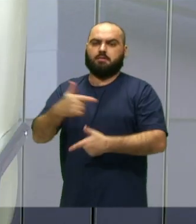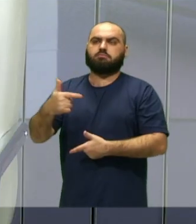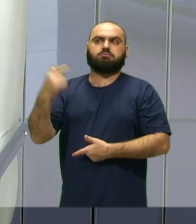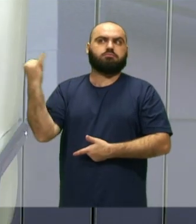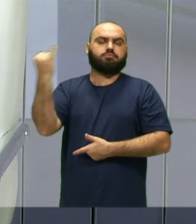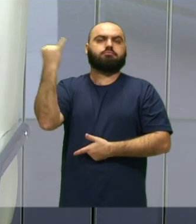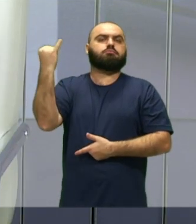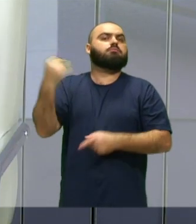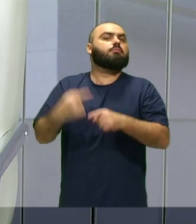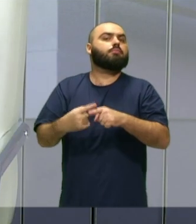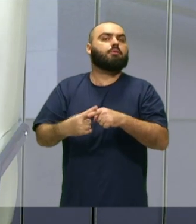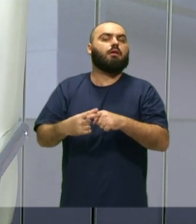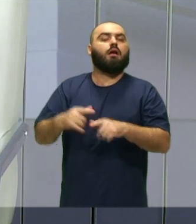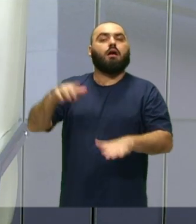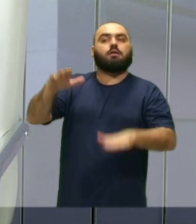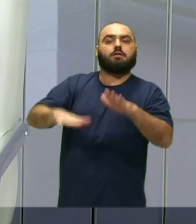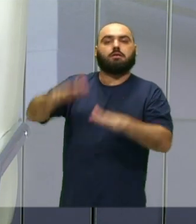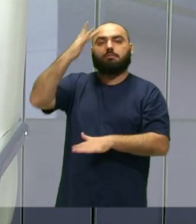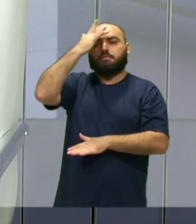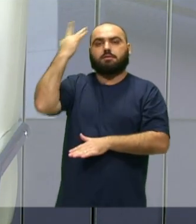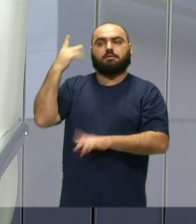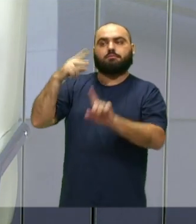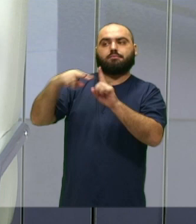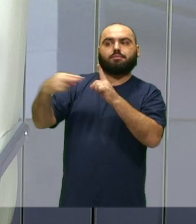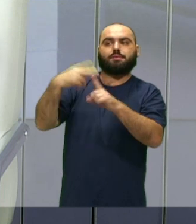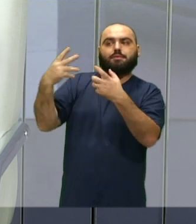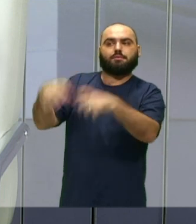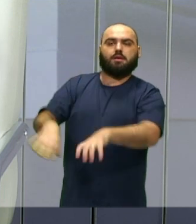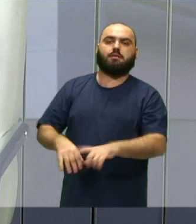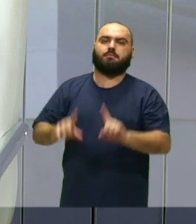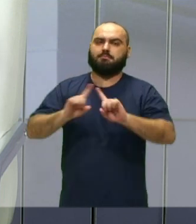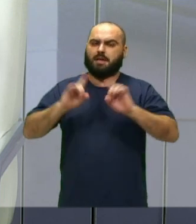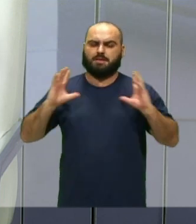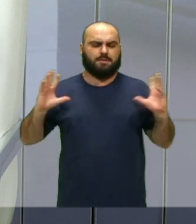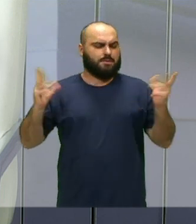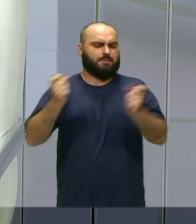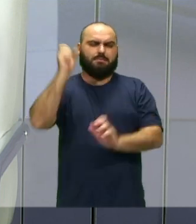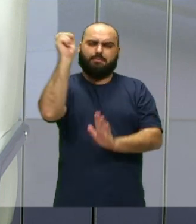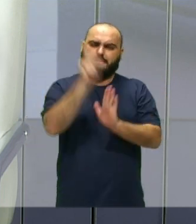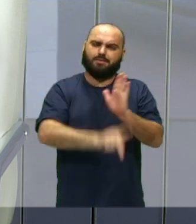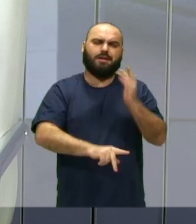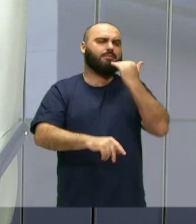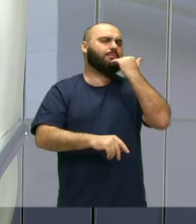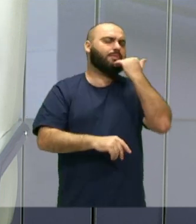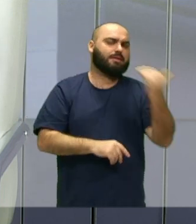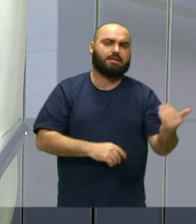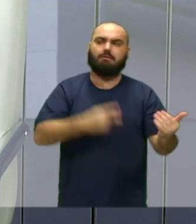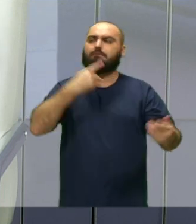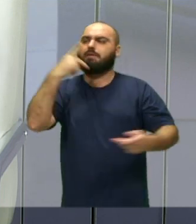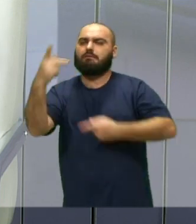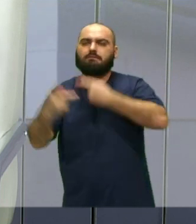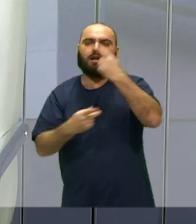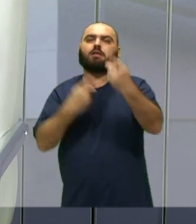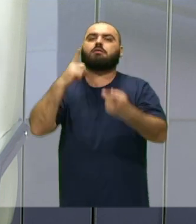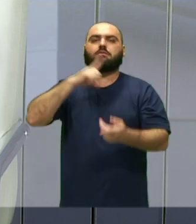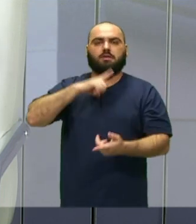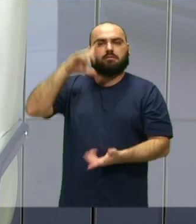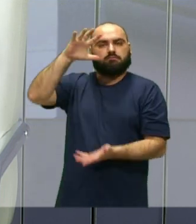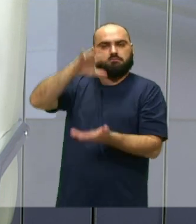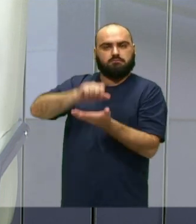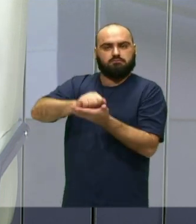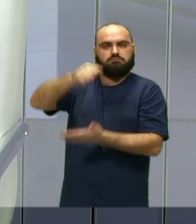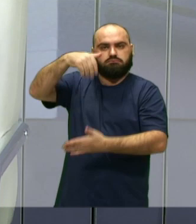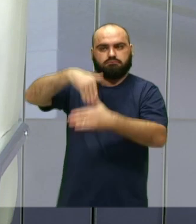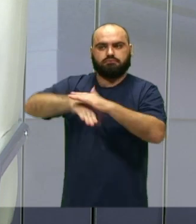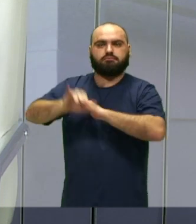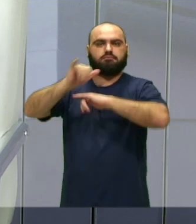relevante, porque às vezes as pessoas negam a transparência, mas todos os projetos, todas as indicações, todas as falas, elas são noticiadas nas